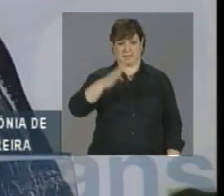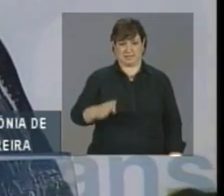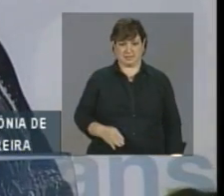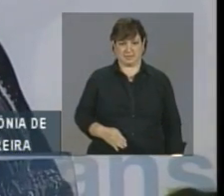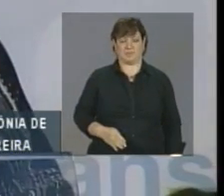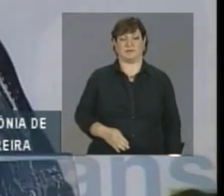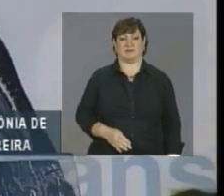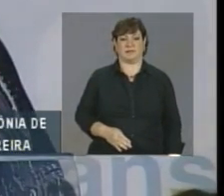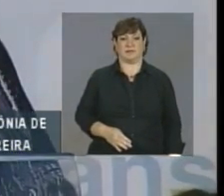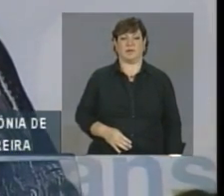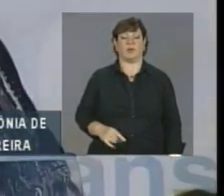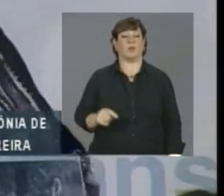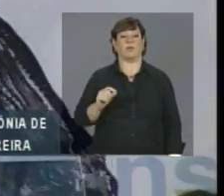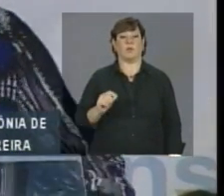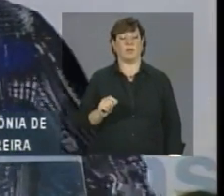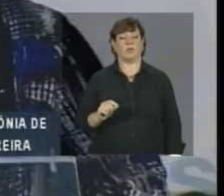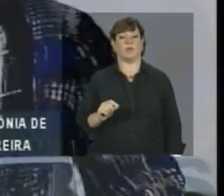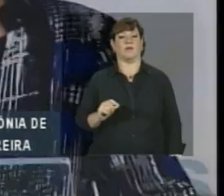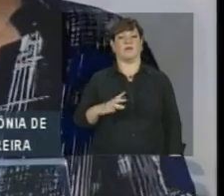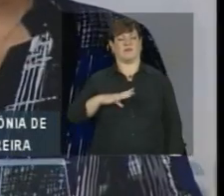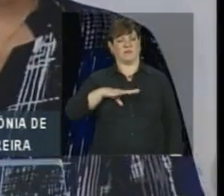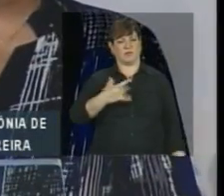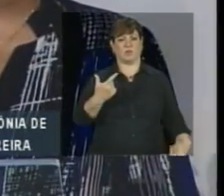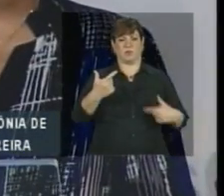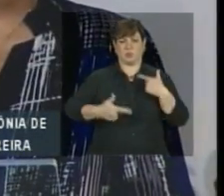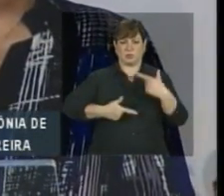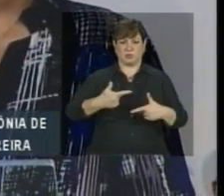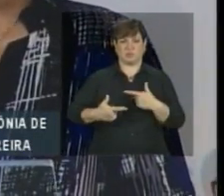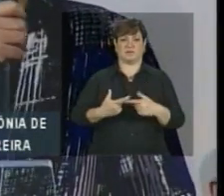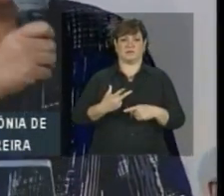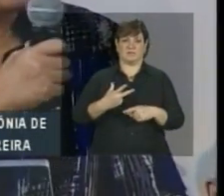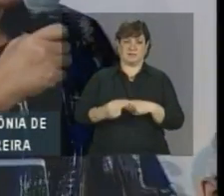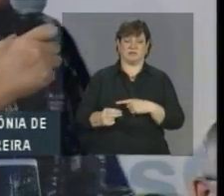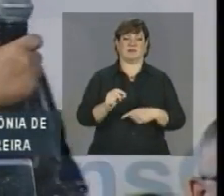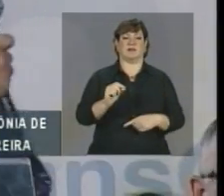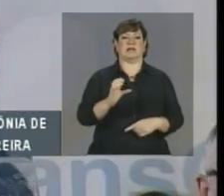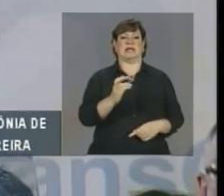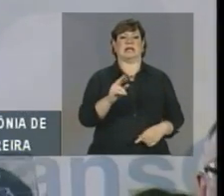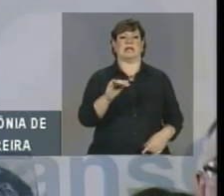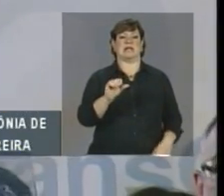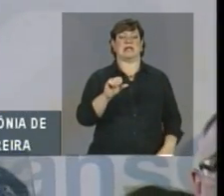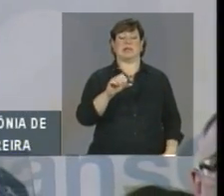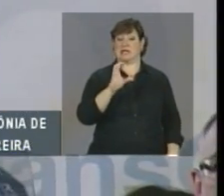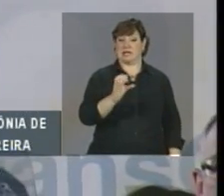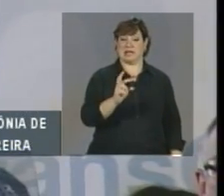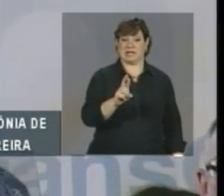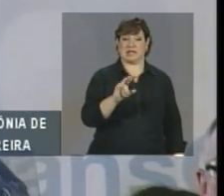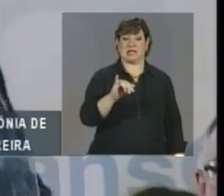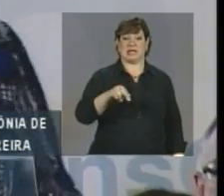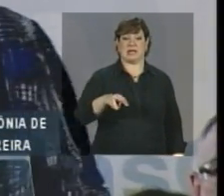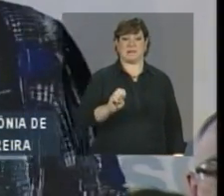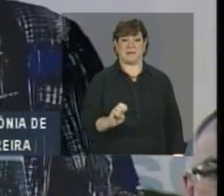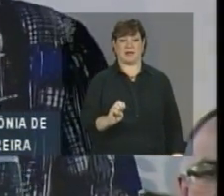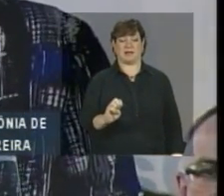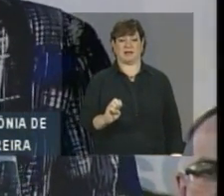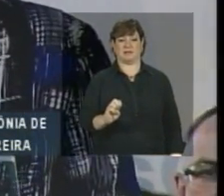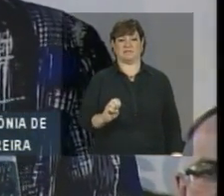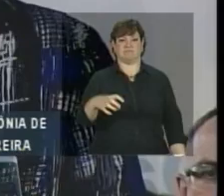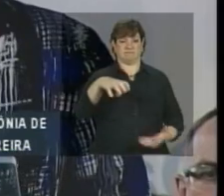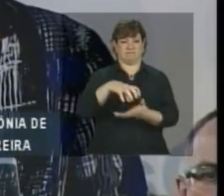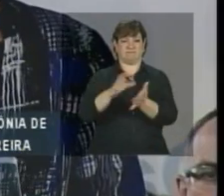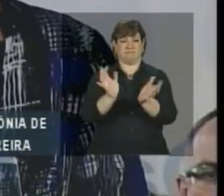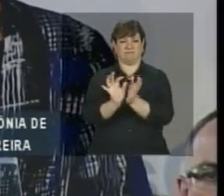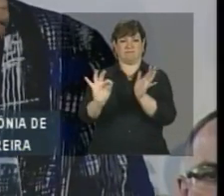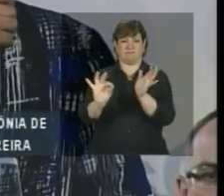foi o enfrentamento do crime organizado. Além de